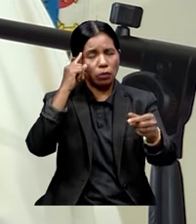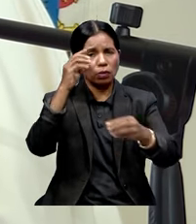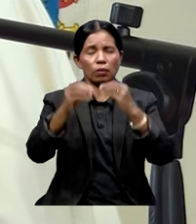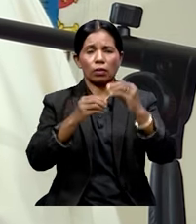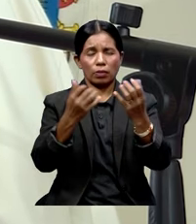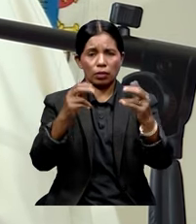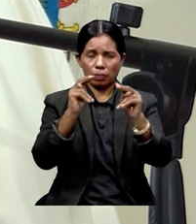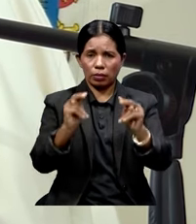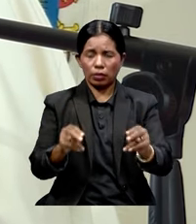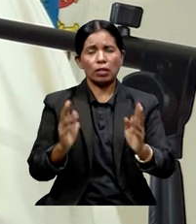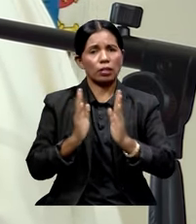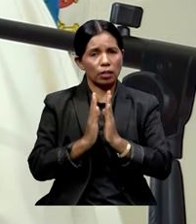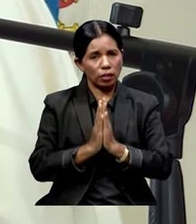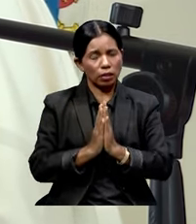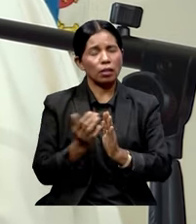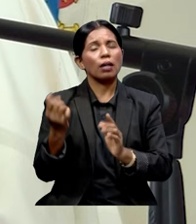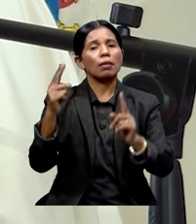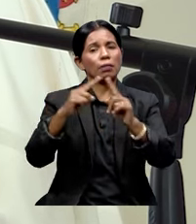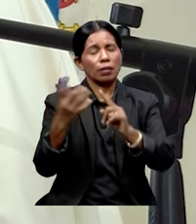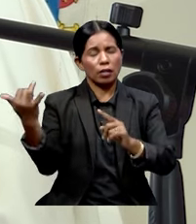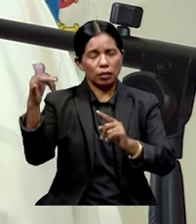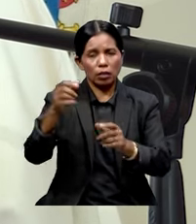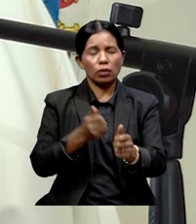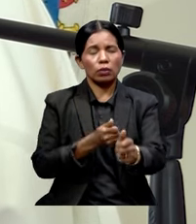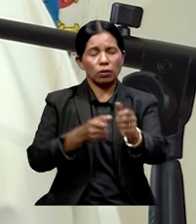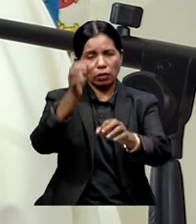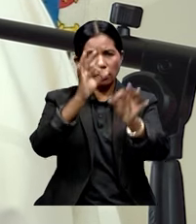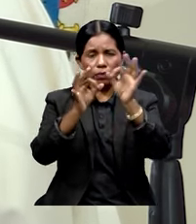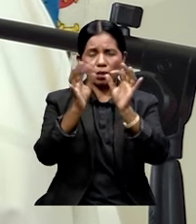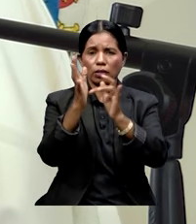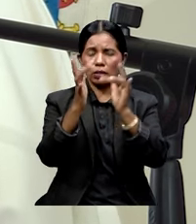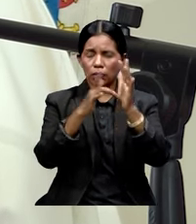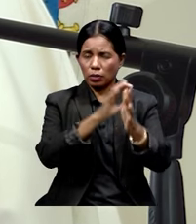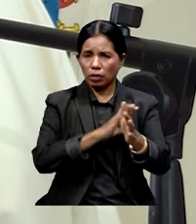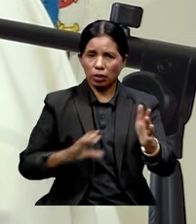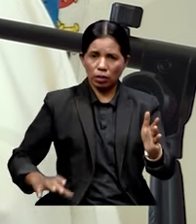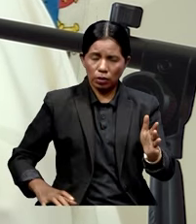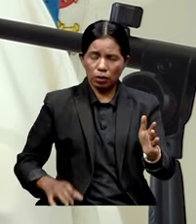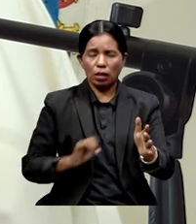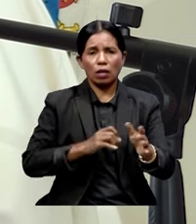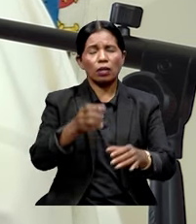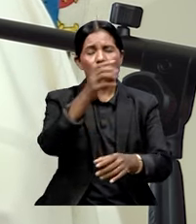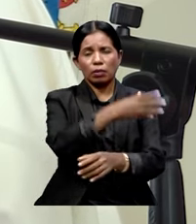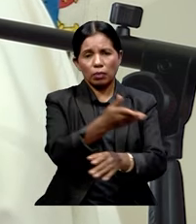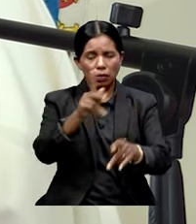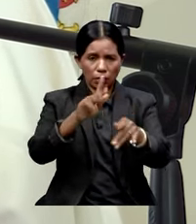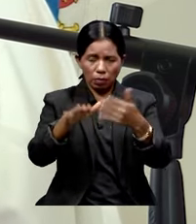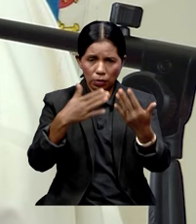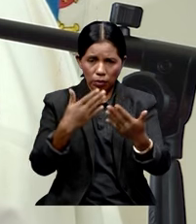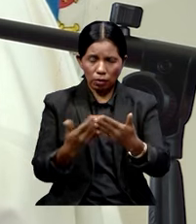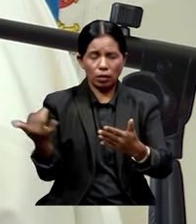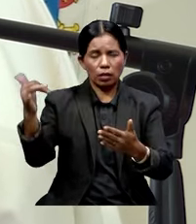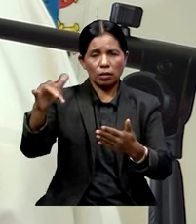Kata persija reza, ba sira nebe tuir fiar kristaunian, hau desejo ba maioria husi imnia povo kata